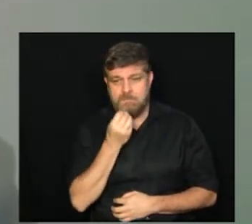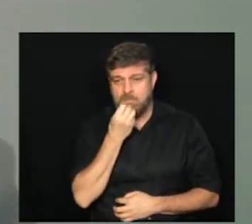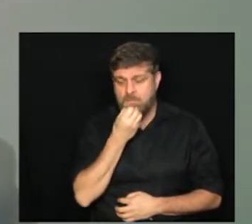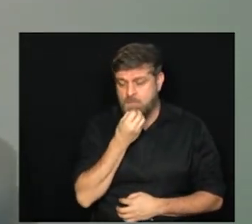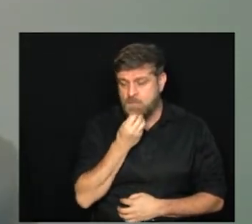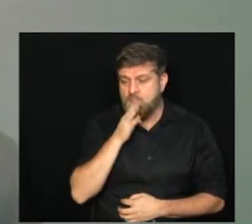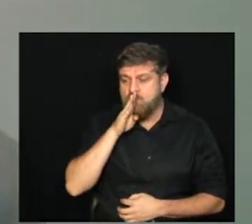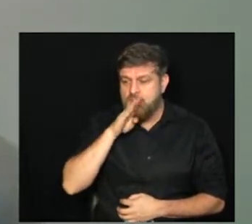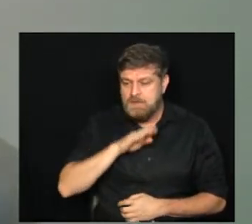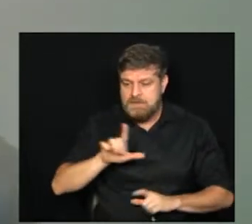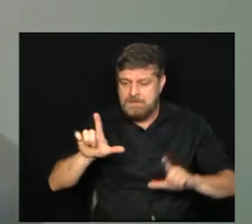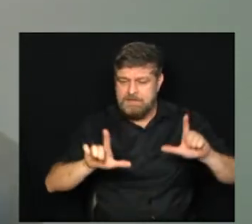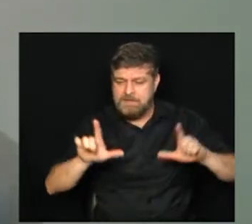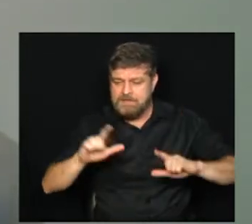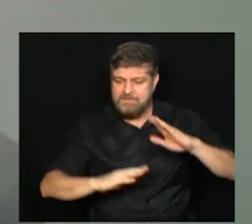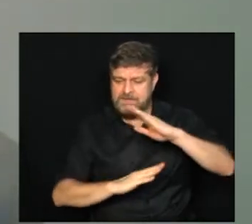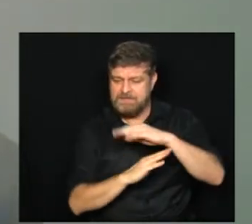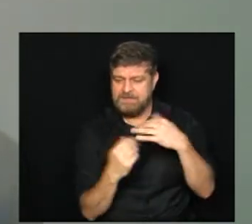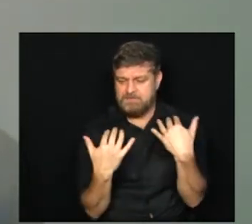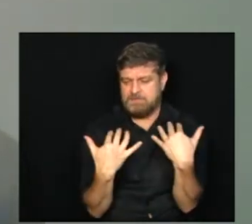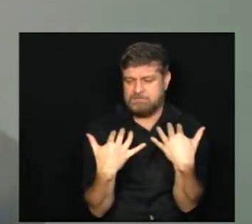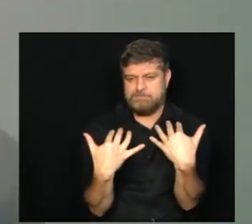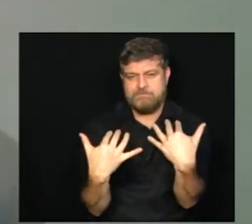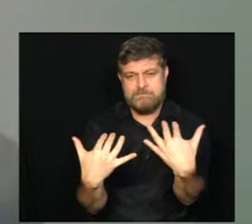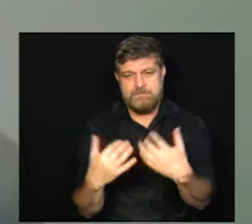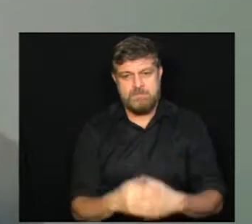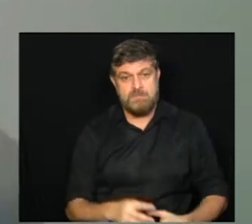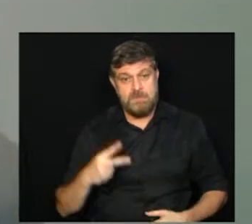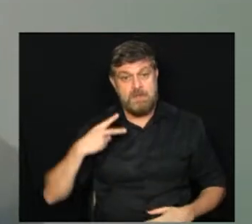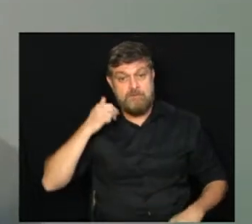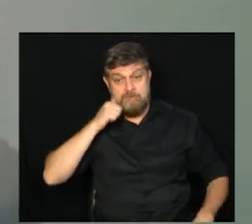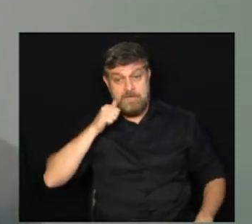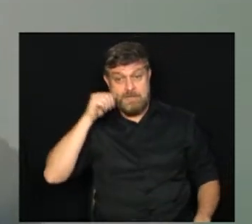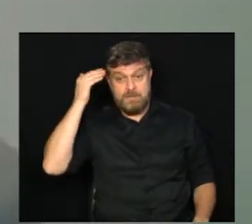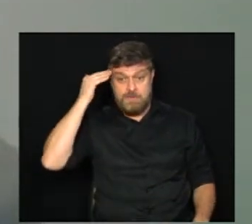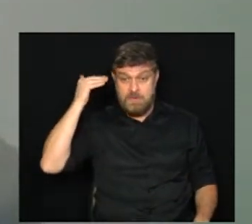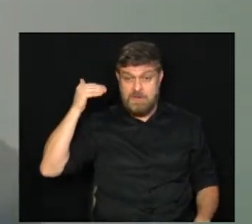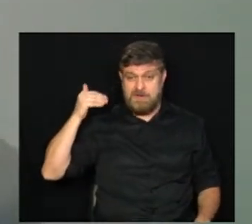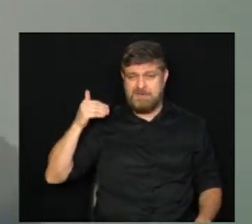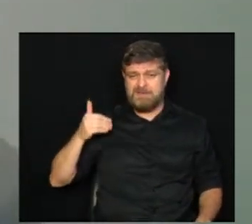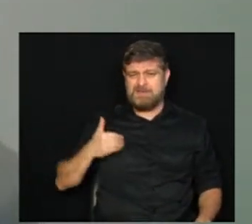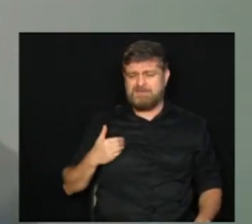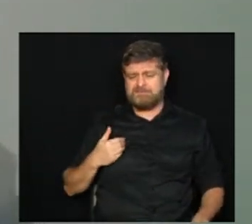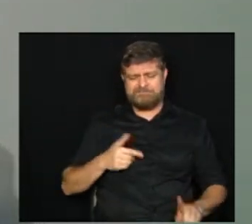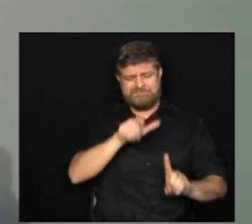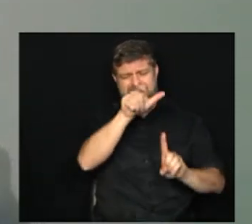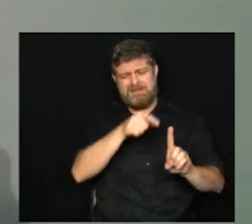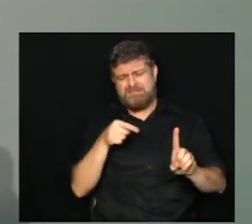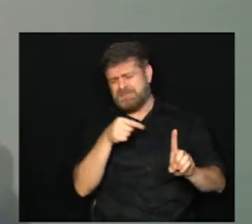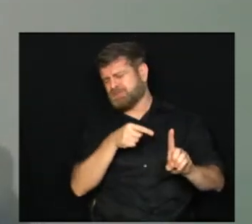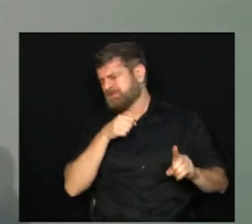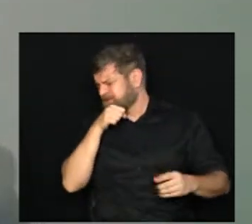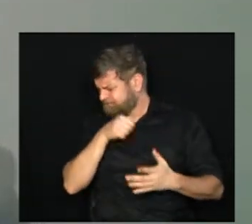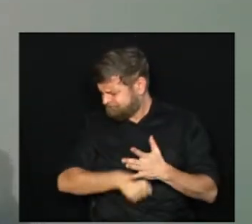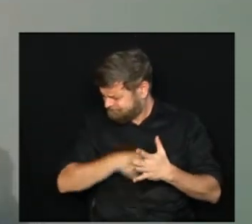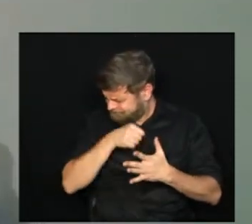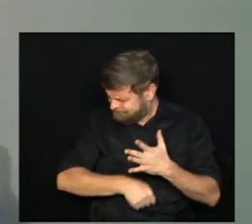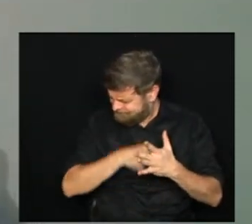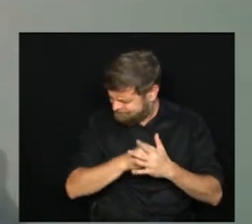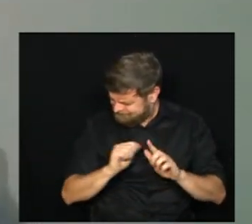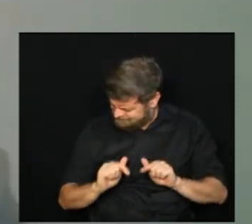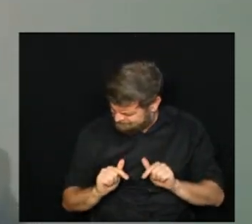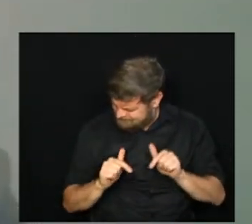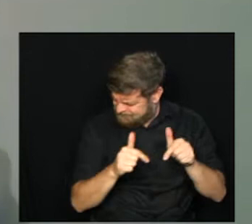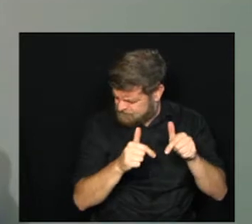telespectadores da TV Câmara. Débora Palermo, vereadora, uma grande defensora